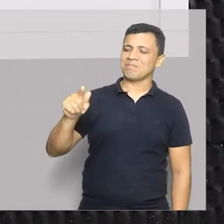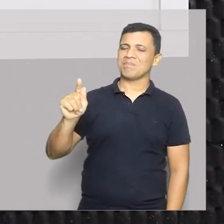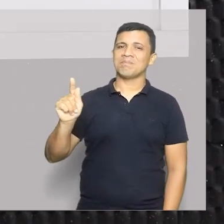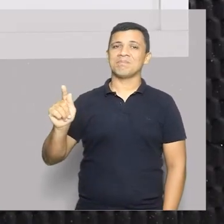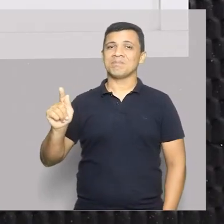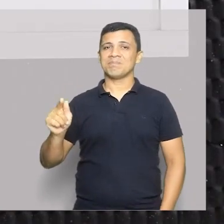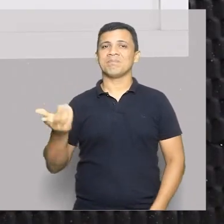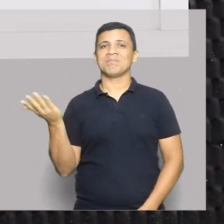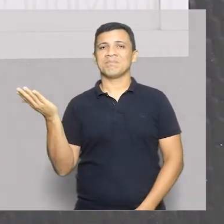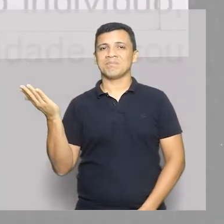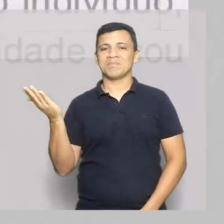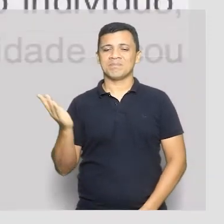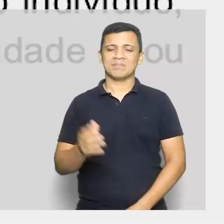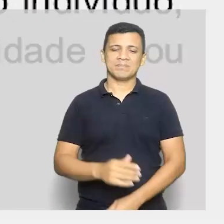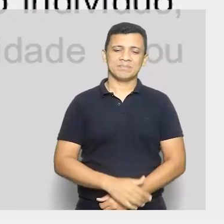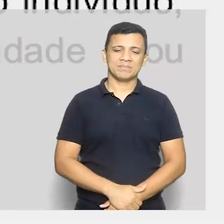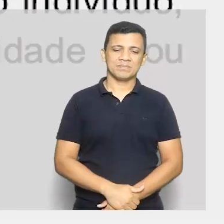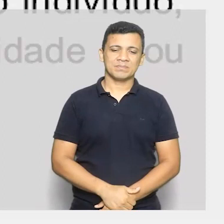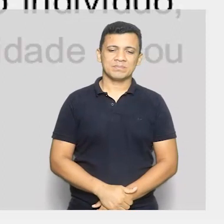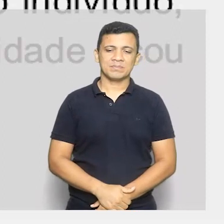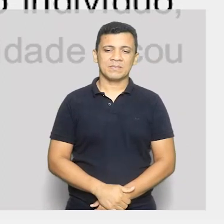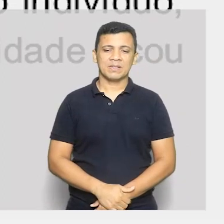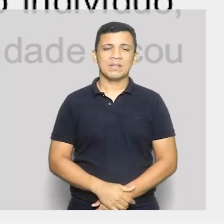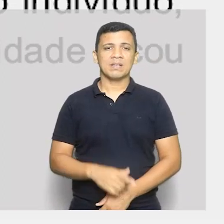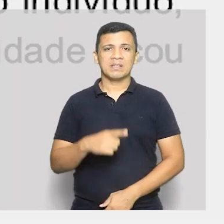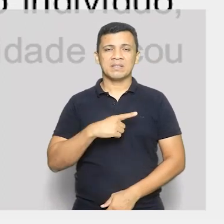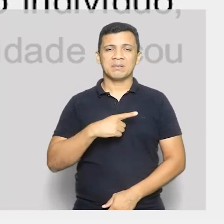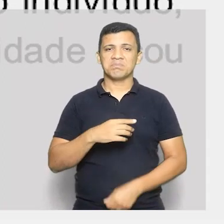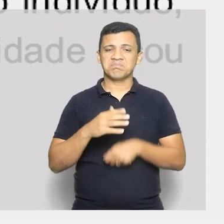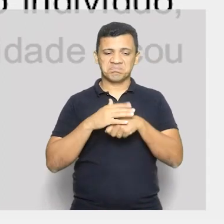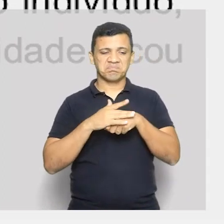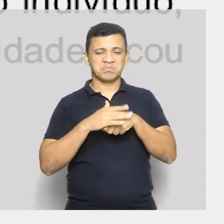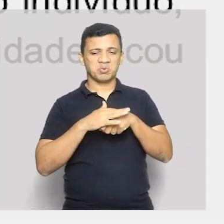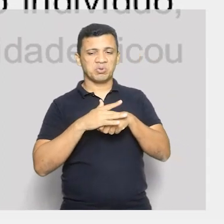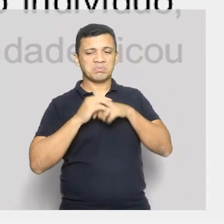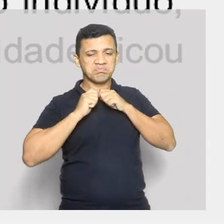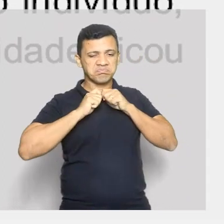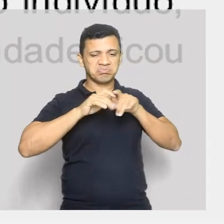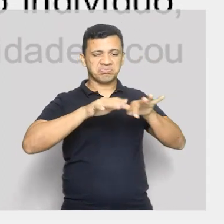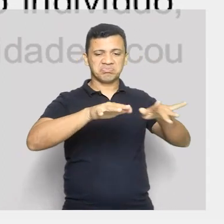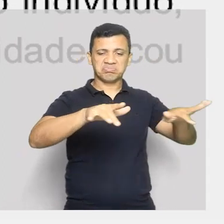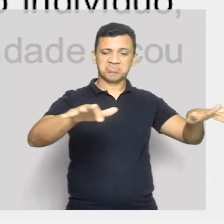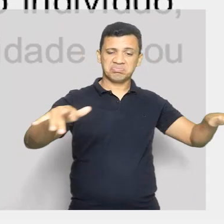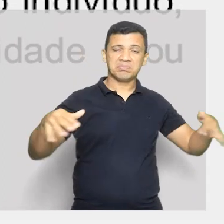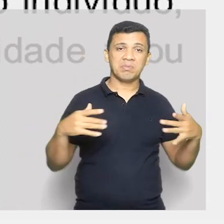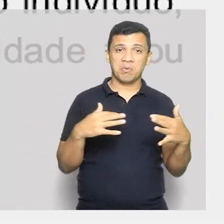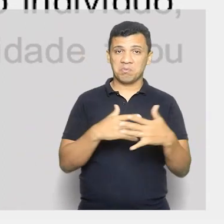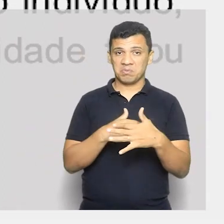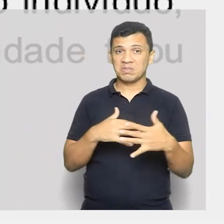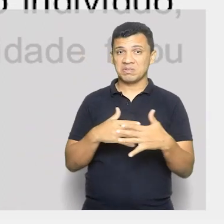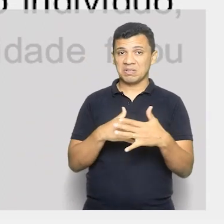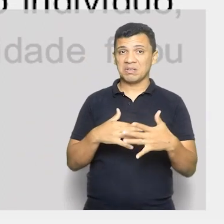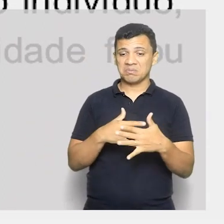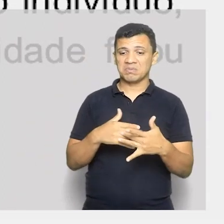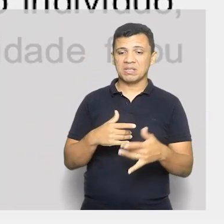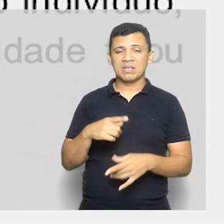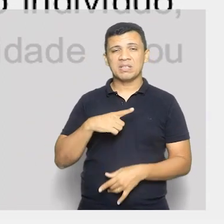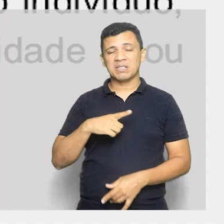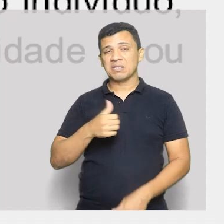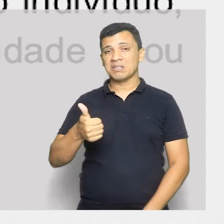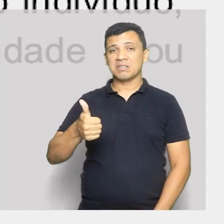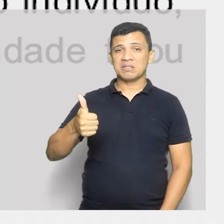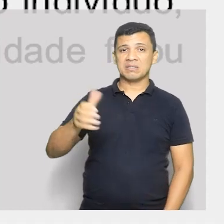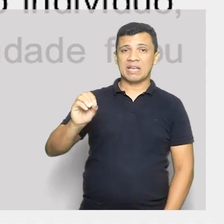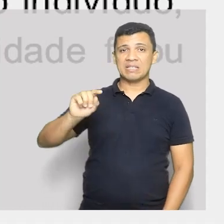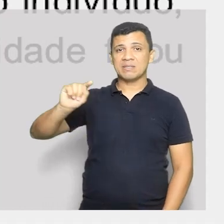geométrica. Vamos lá, pessoal. Um surto epidêmico ocorrido em uma certa cidade, com cerca de 10